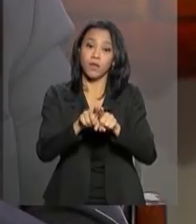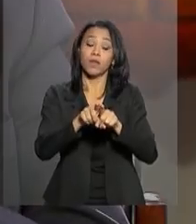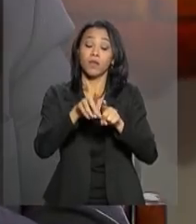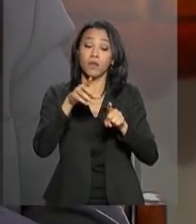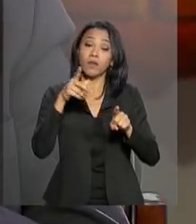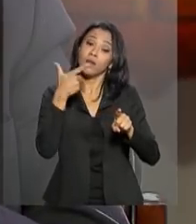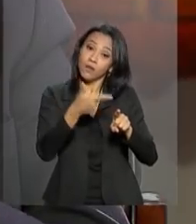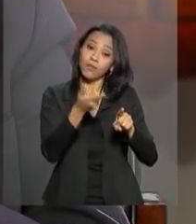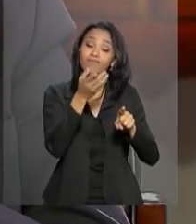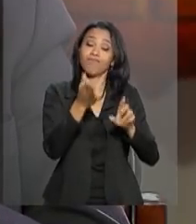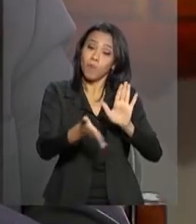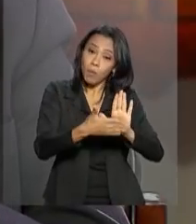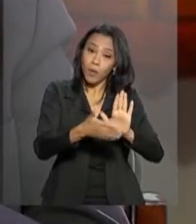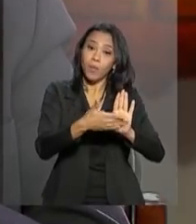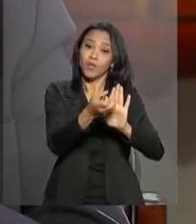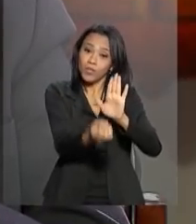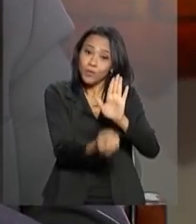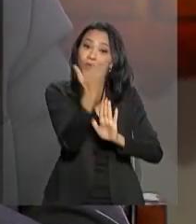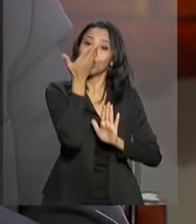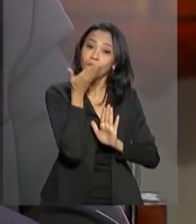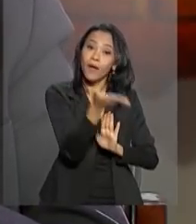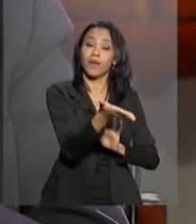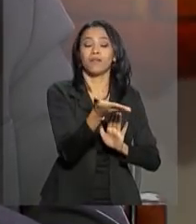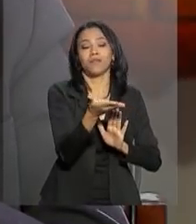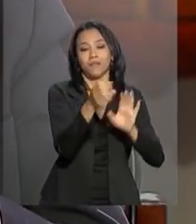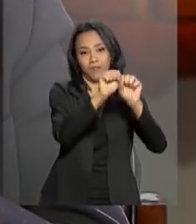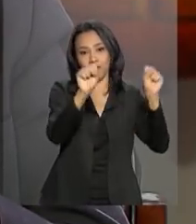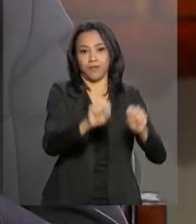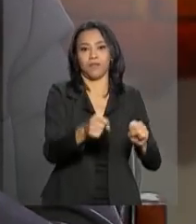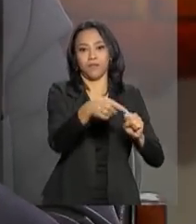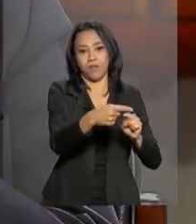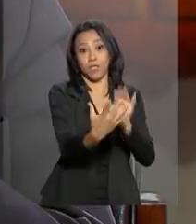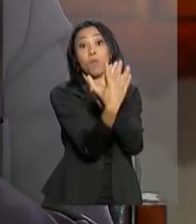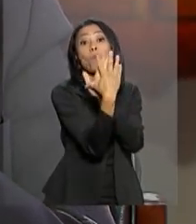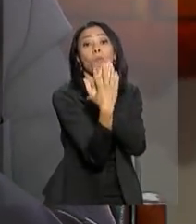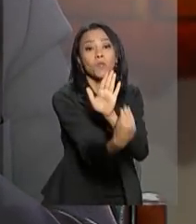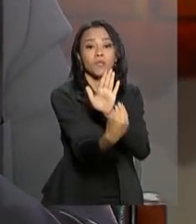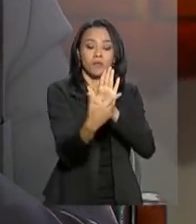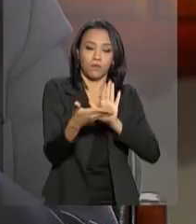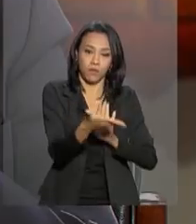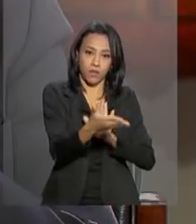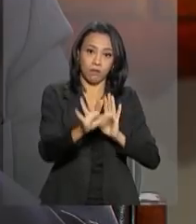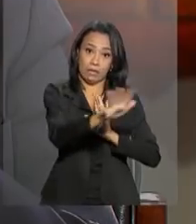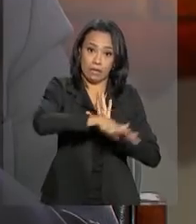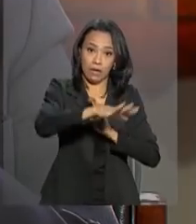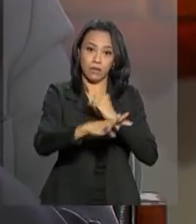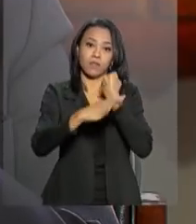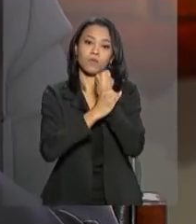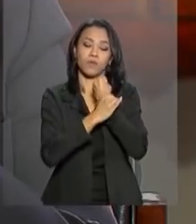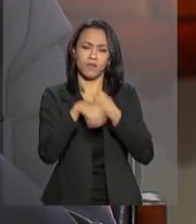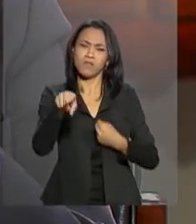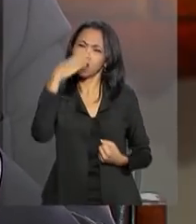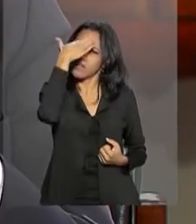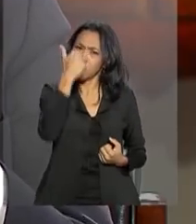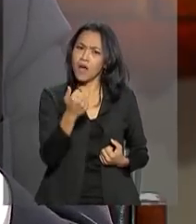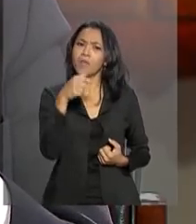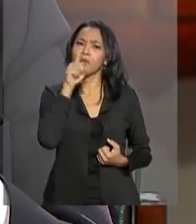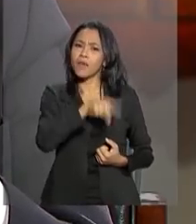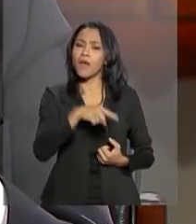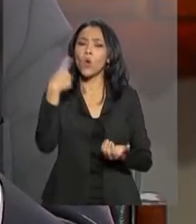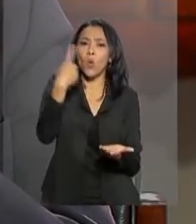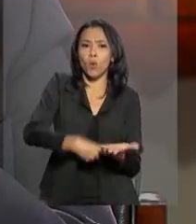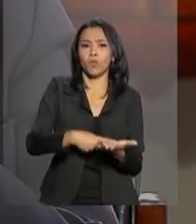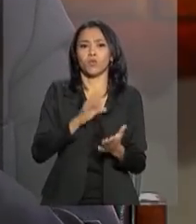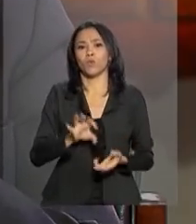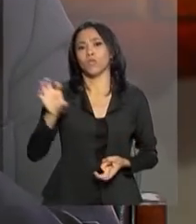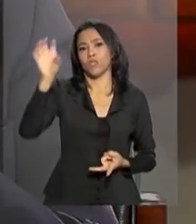propusemos o Sistema Único de Segurança Pública, que dá resultado. Você sabe que, embora a segurança pública seja competência dos